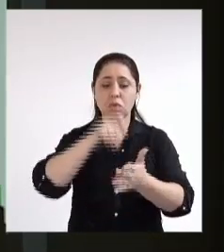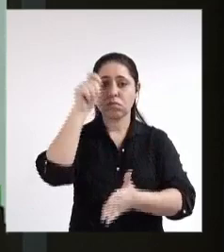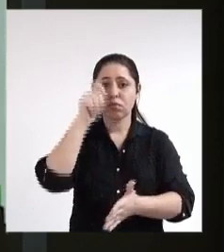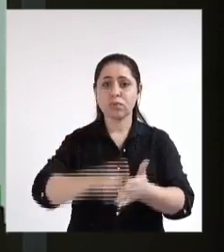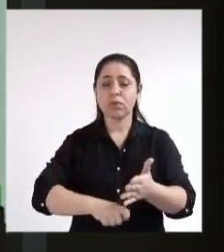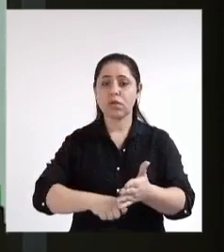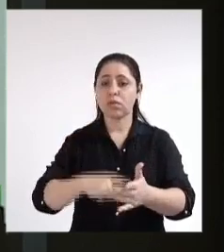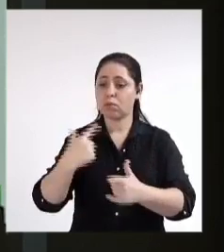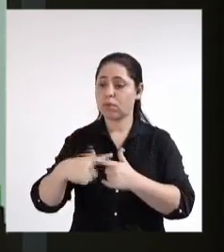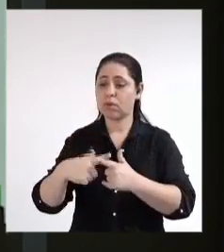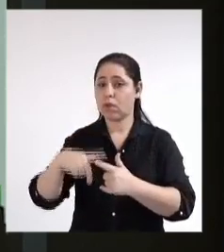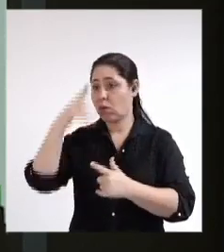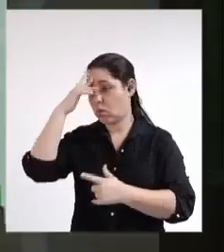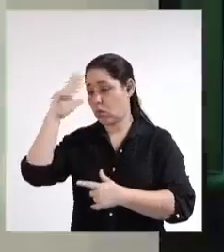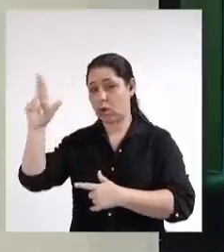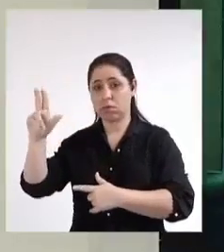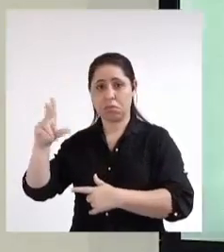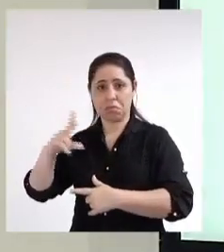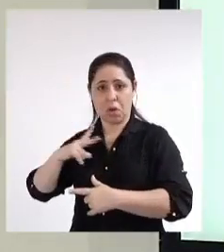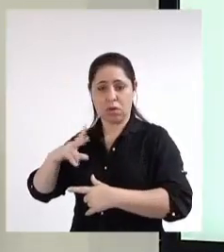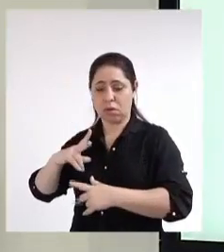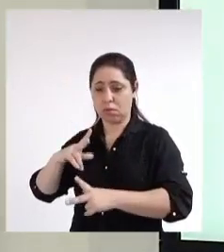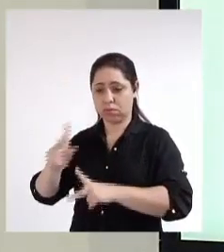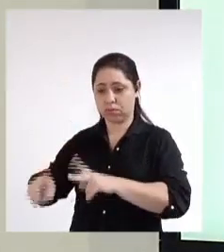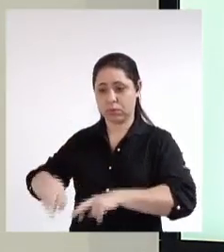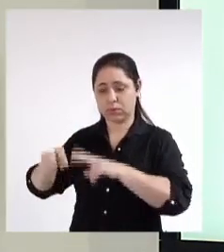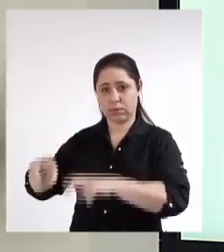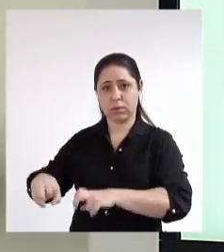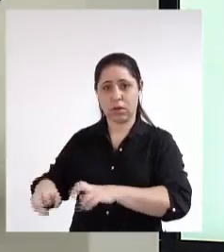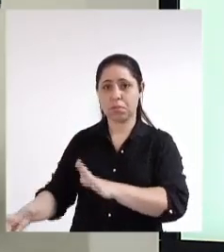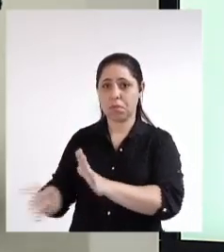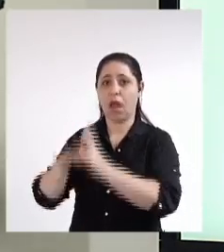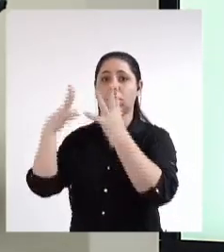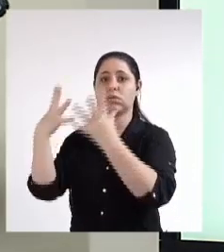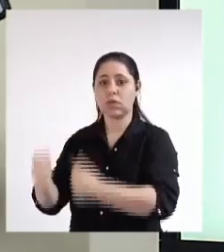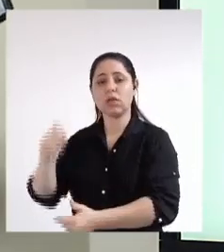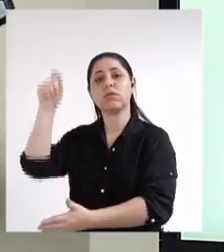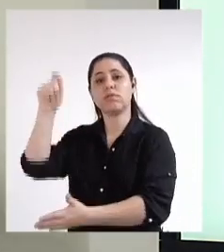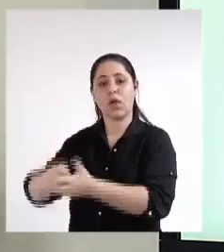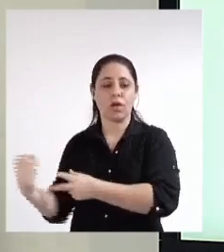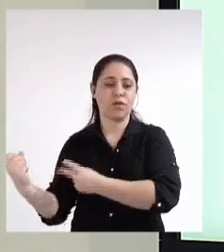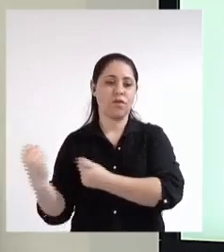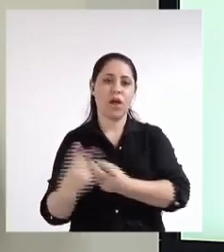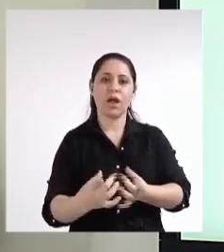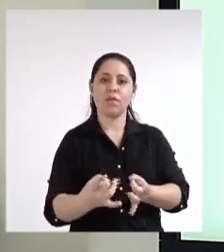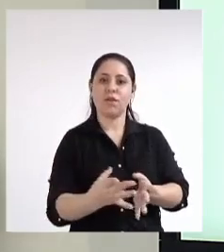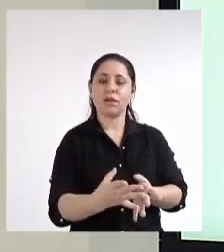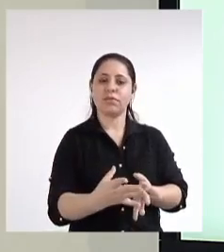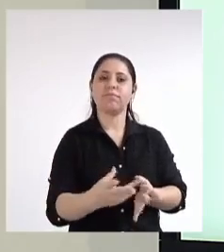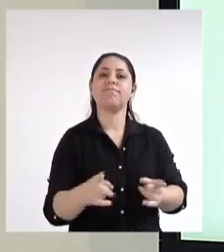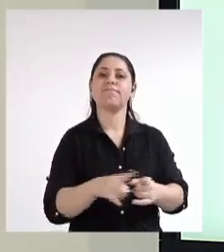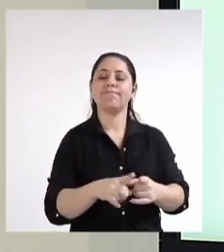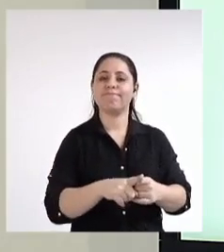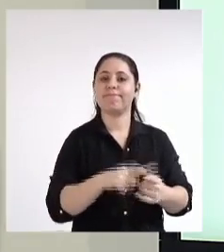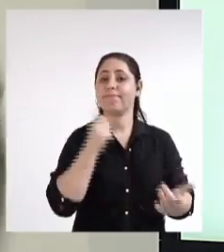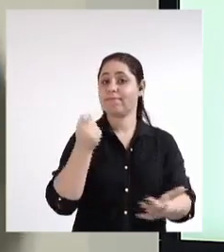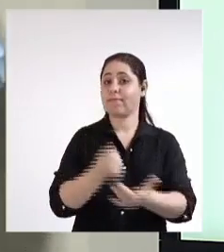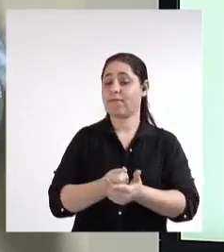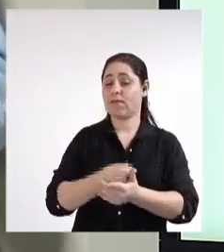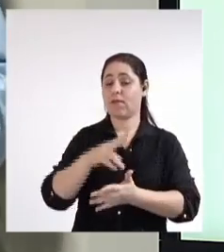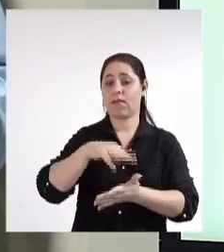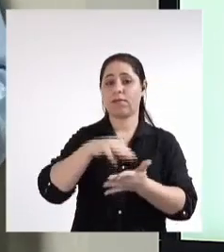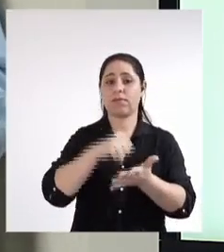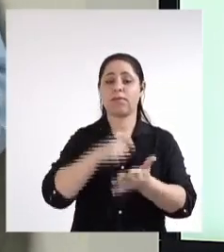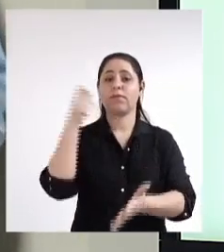proprietários aceitaram até porque é uma área pequena tem muito turismo nem aceitaram é que os objetivos da al se fossem os meus